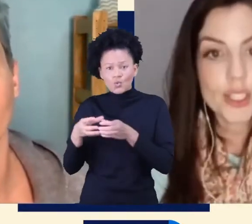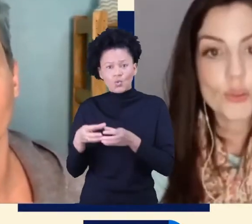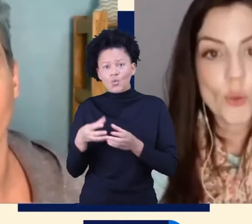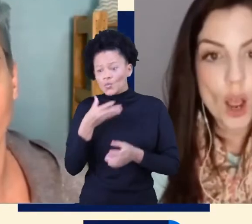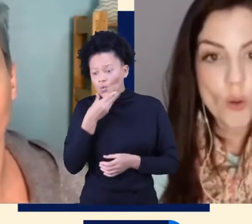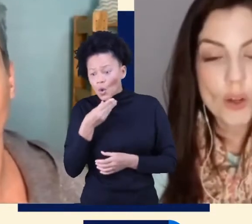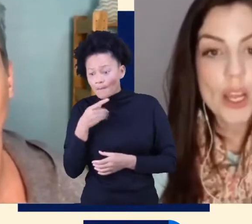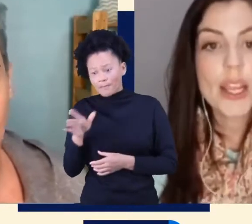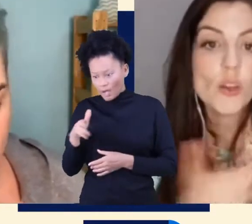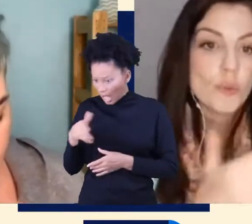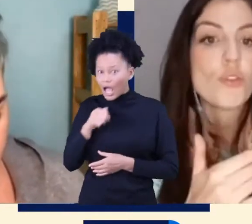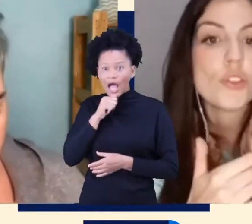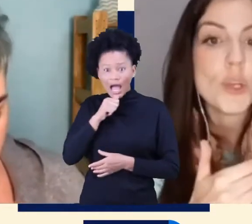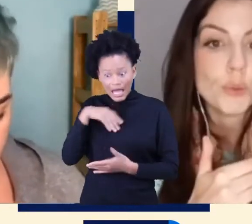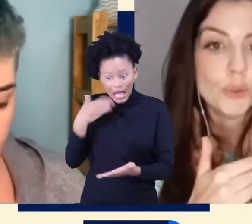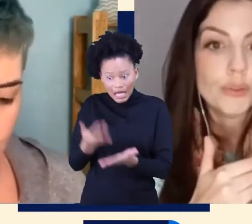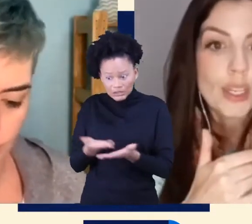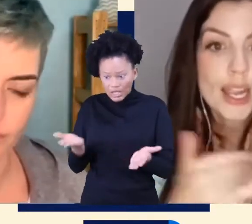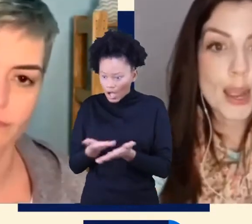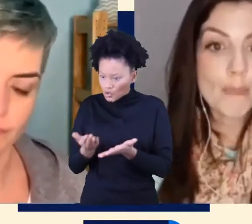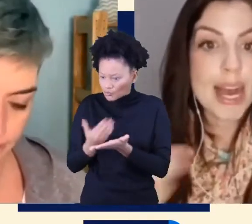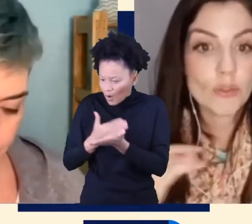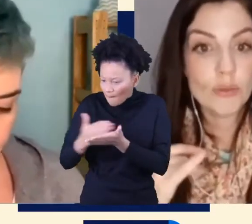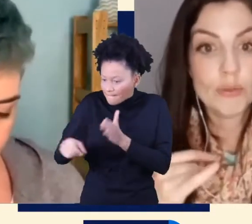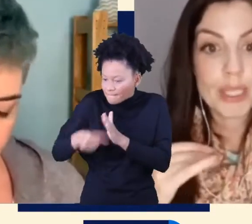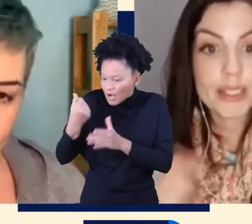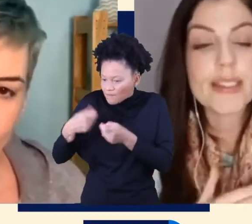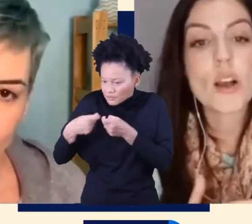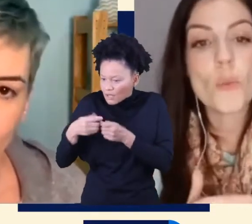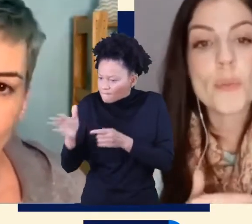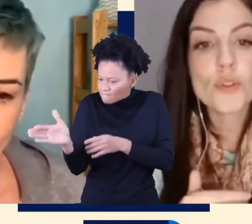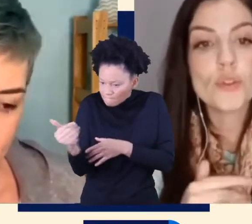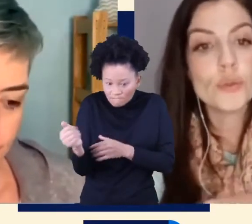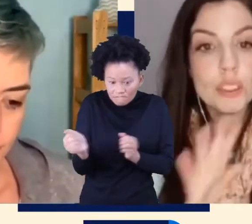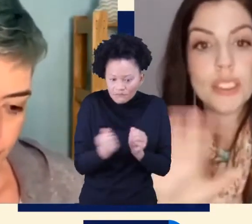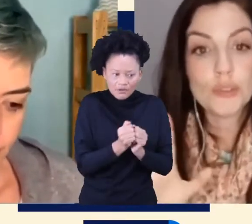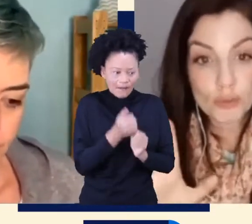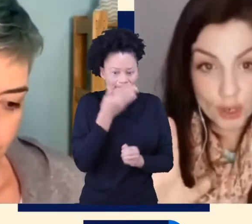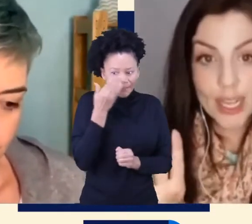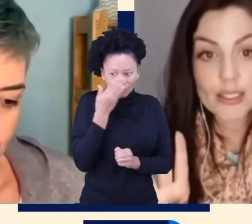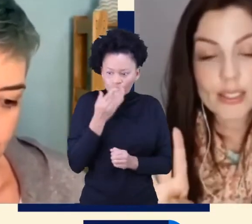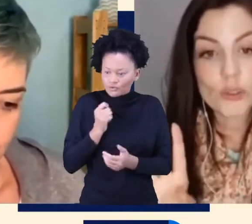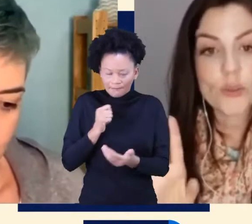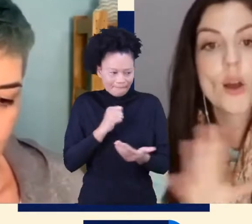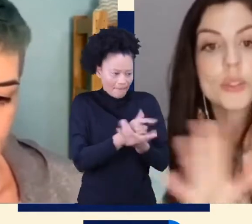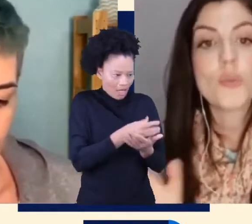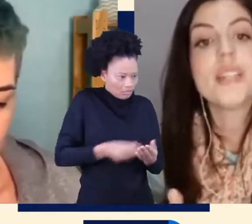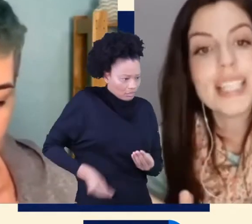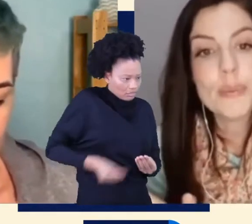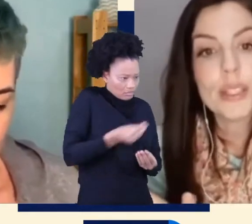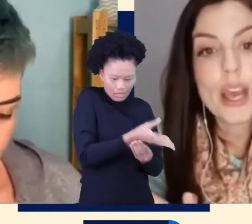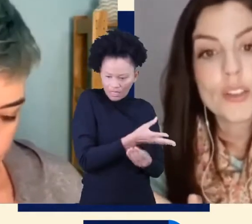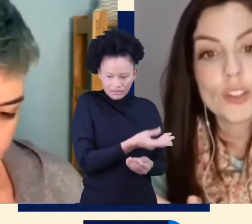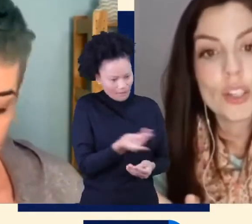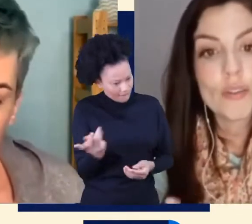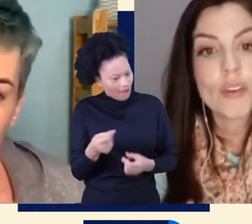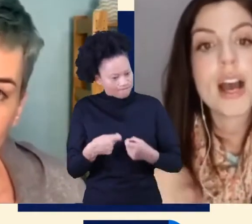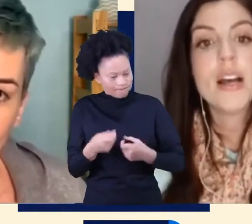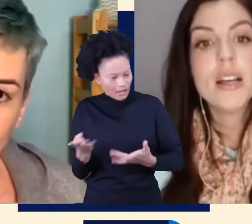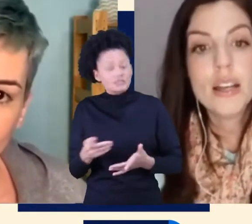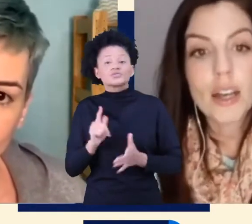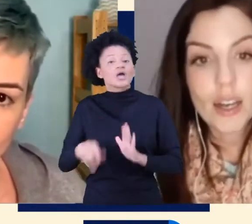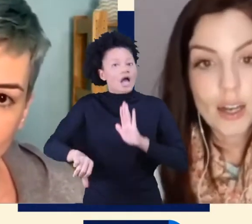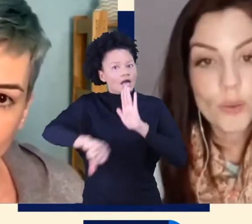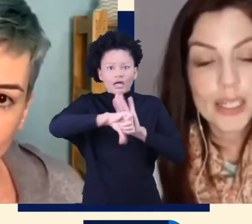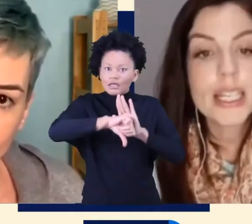iniciação sexual em um prostíbulo, né? É pago para transar com uma prostituta. Isso é violência sexual, isso é um crime, tá, gente?